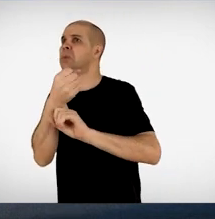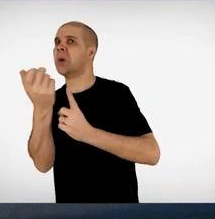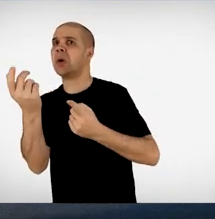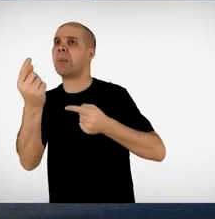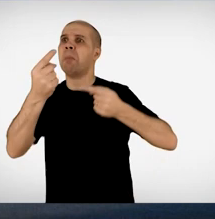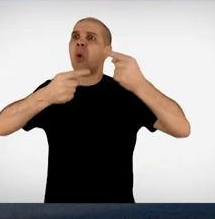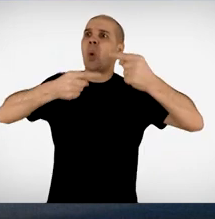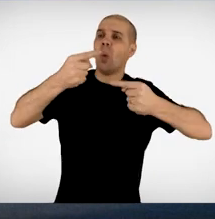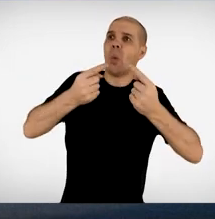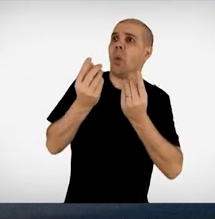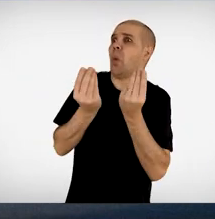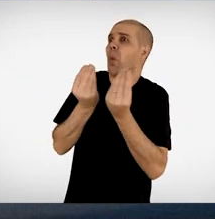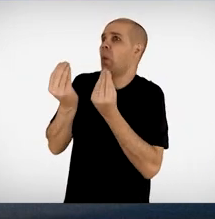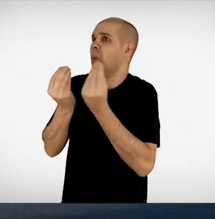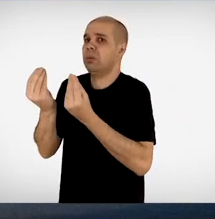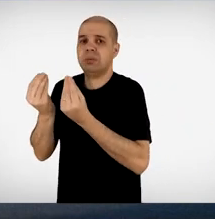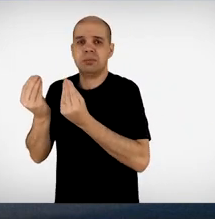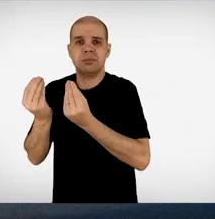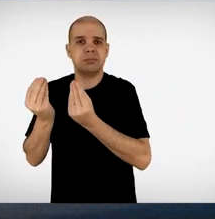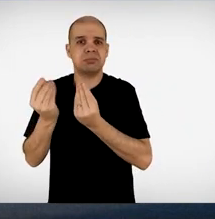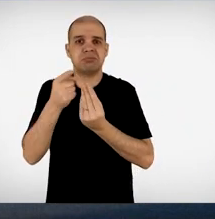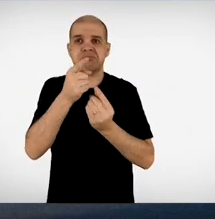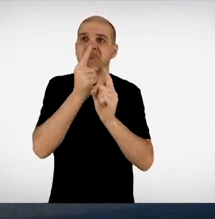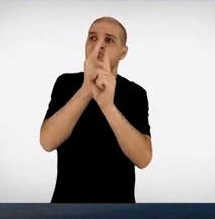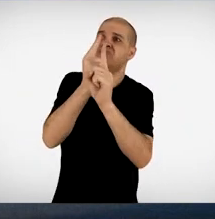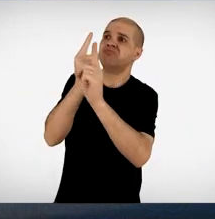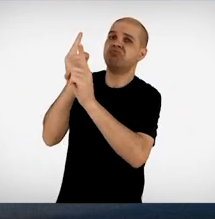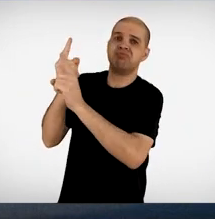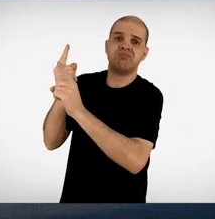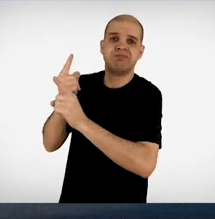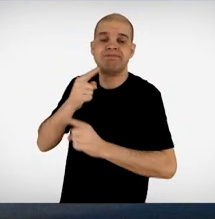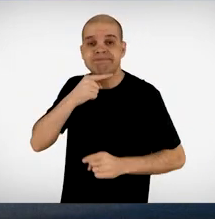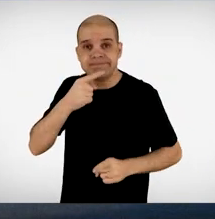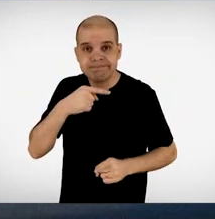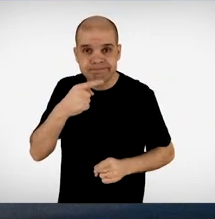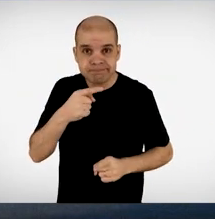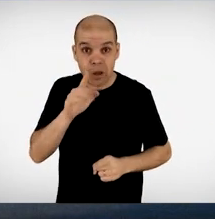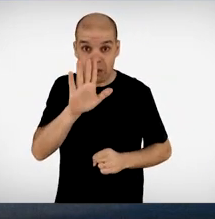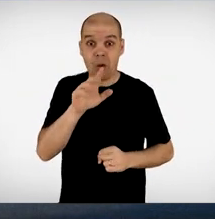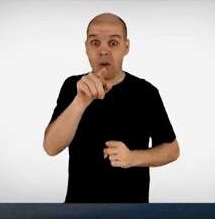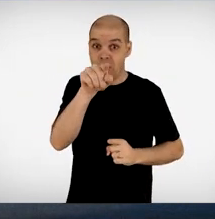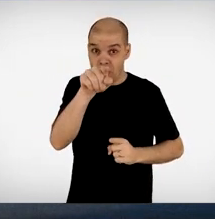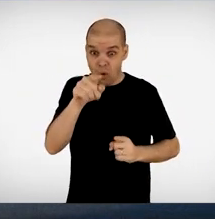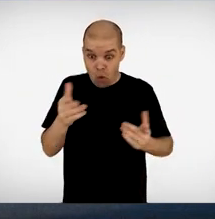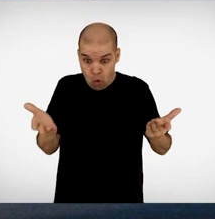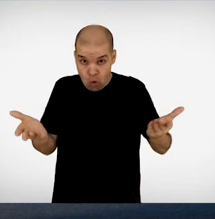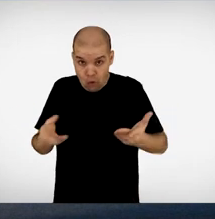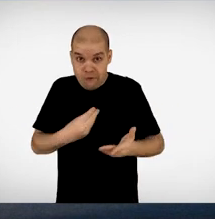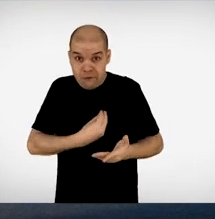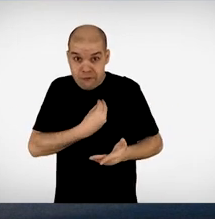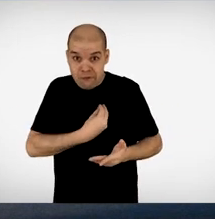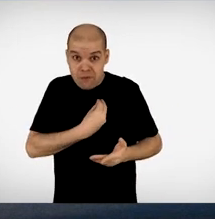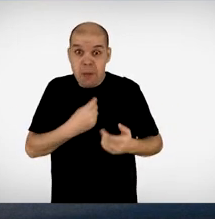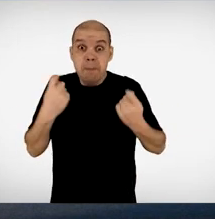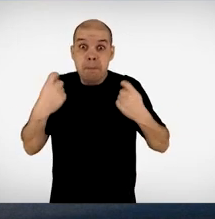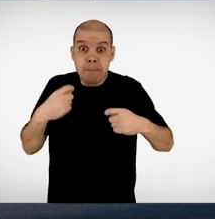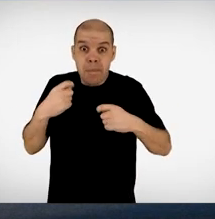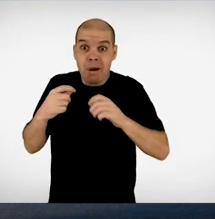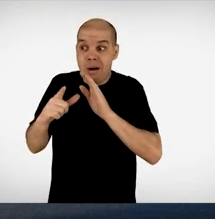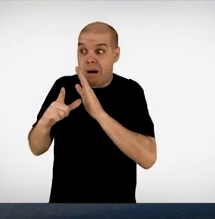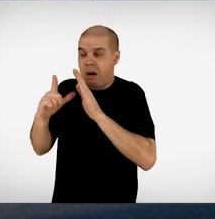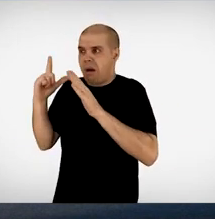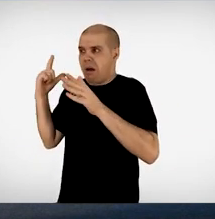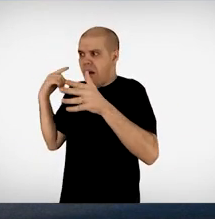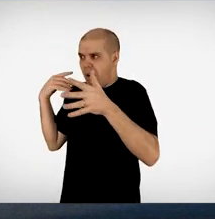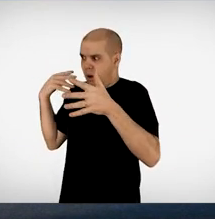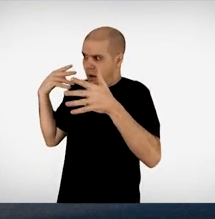vida social e não podem ser consideradas contemporâneas. Isso porque o contemporâneo é justamente o posicionamento crítico que